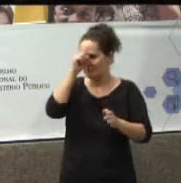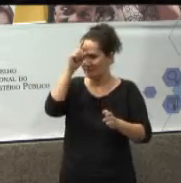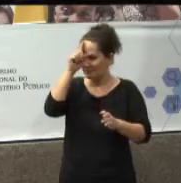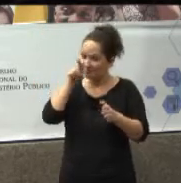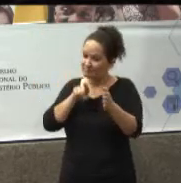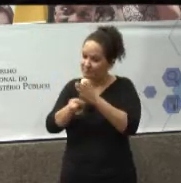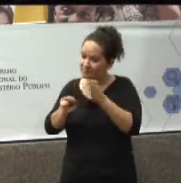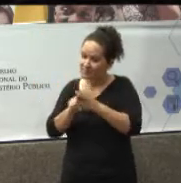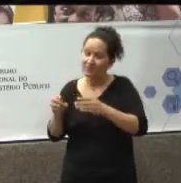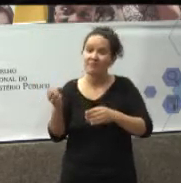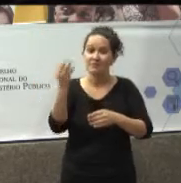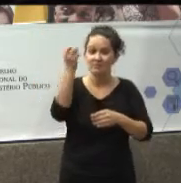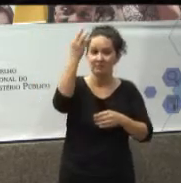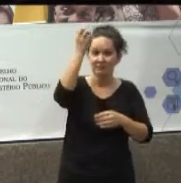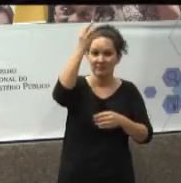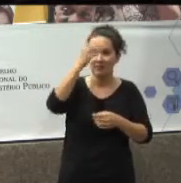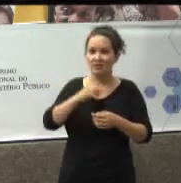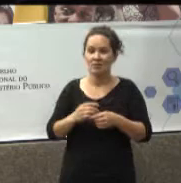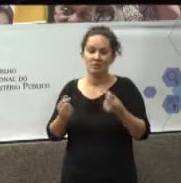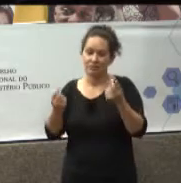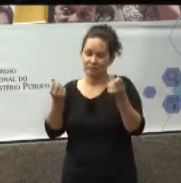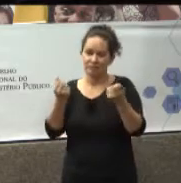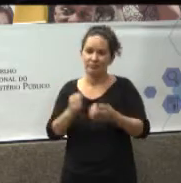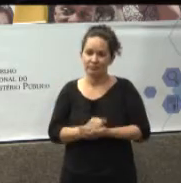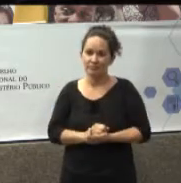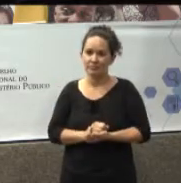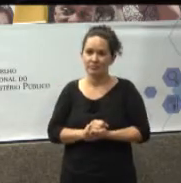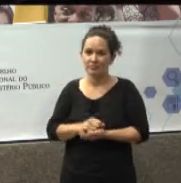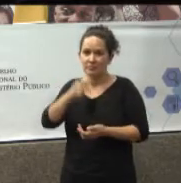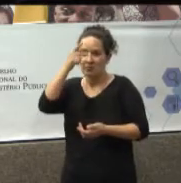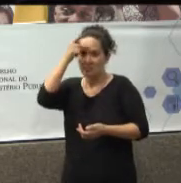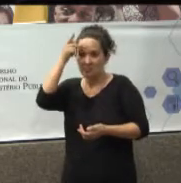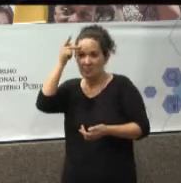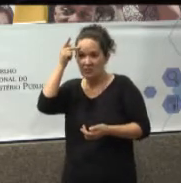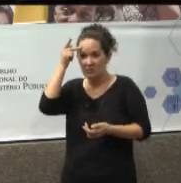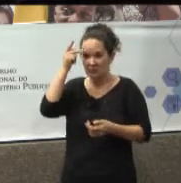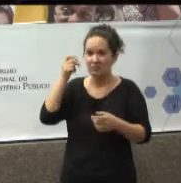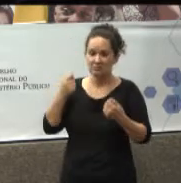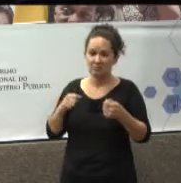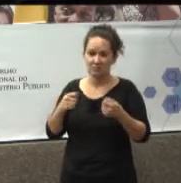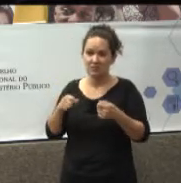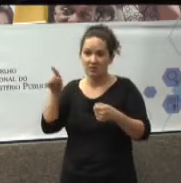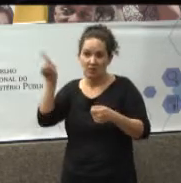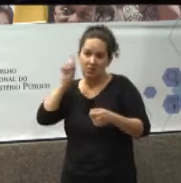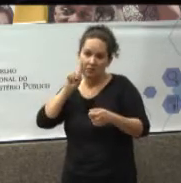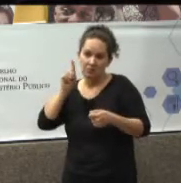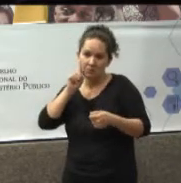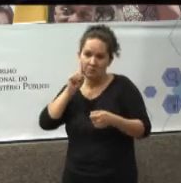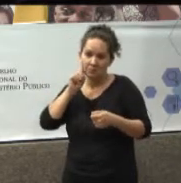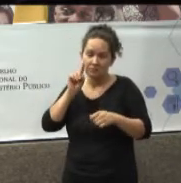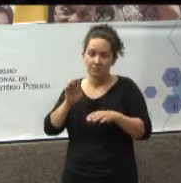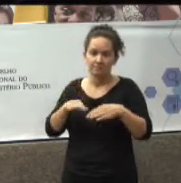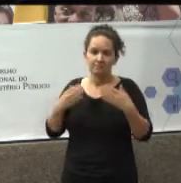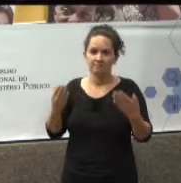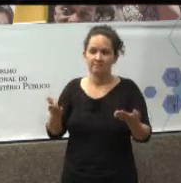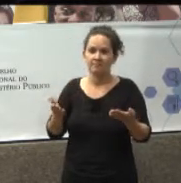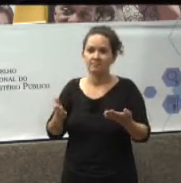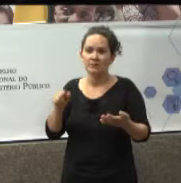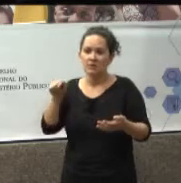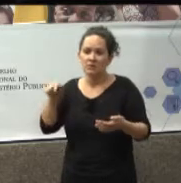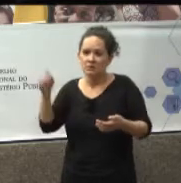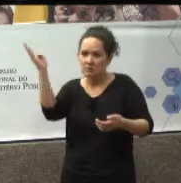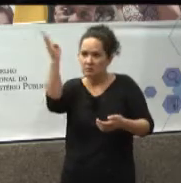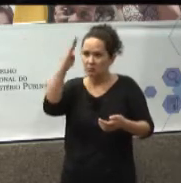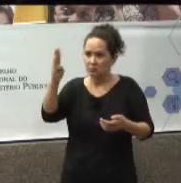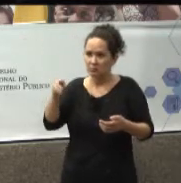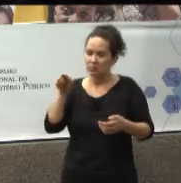viagens royalties para aqueles que plantam mais lentamente nos estados unidos está certo porém no brasil